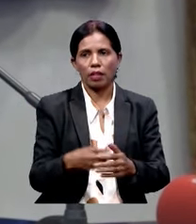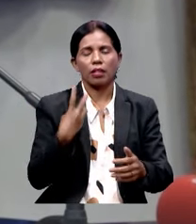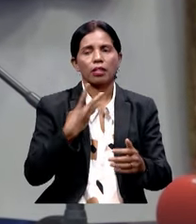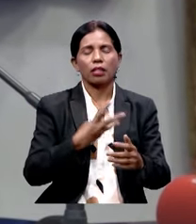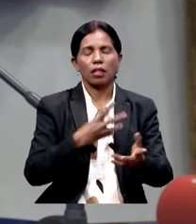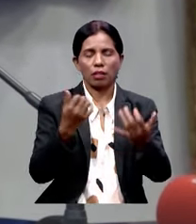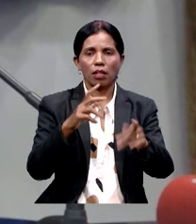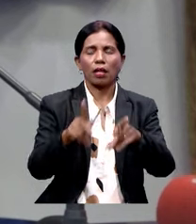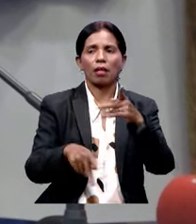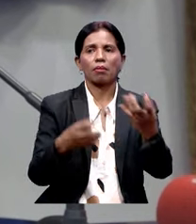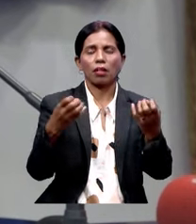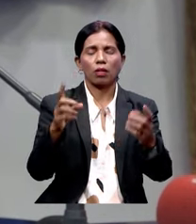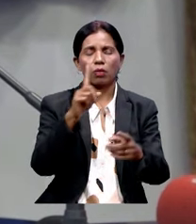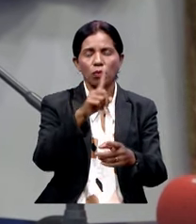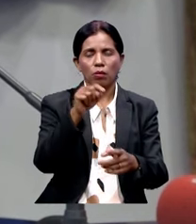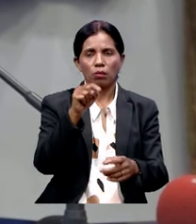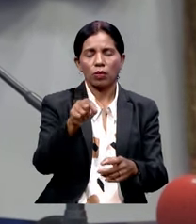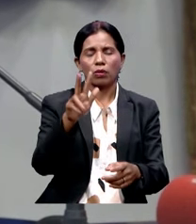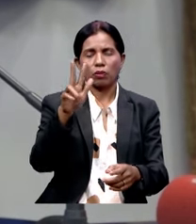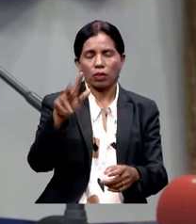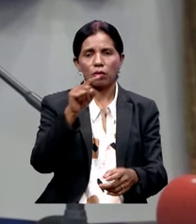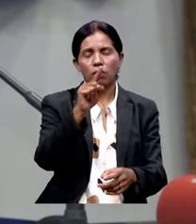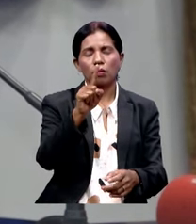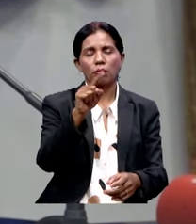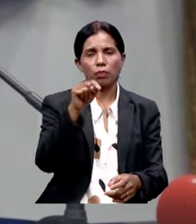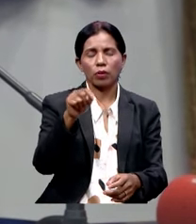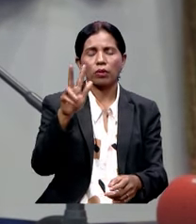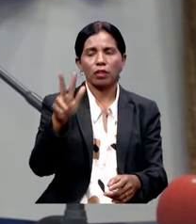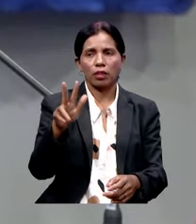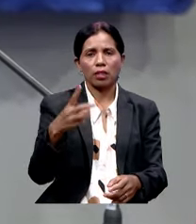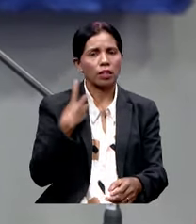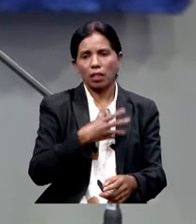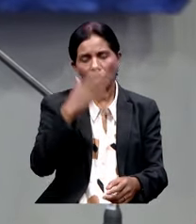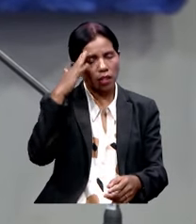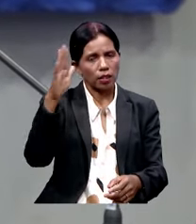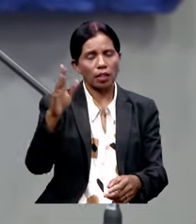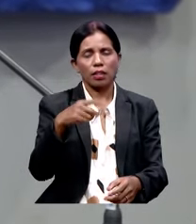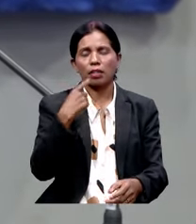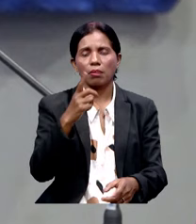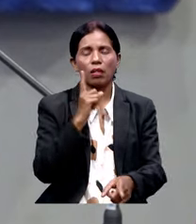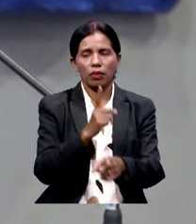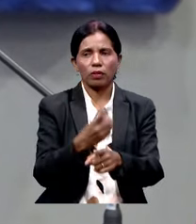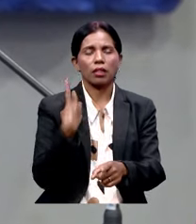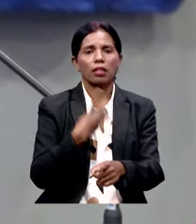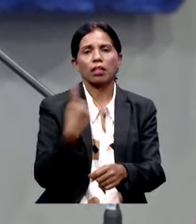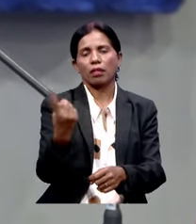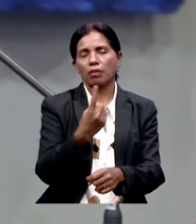tá na população 1.4, 1.3, e tá lá até nele, né, bem maclos. E tá se rela na faten ho,